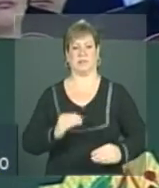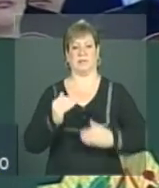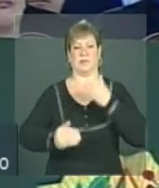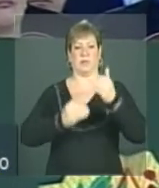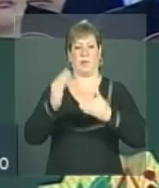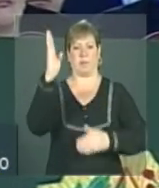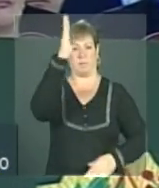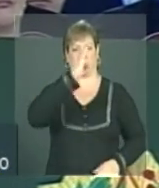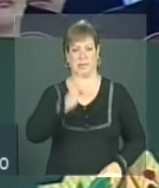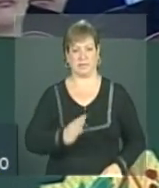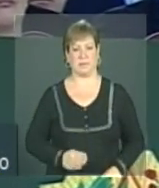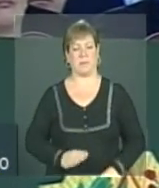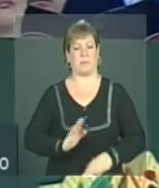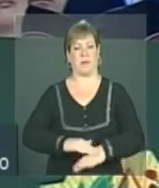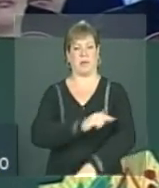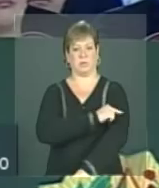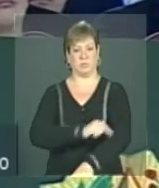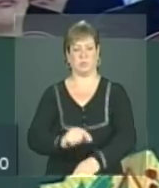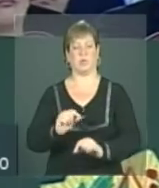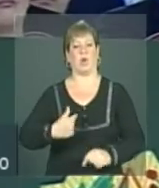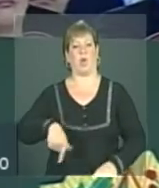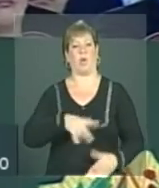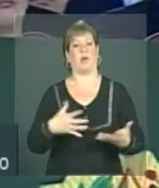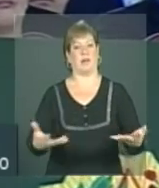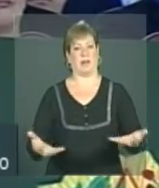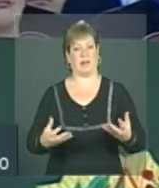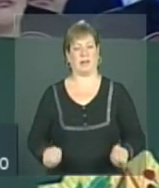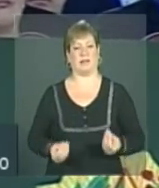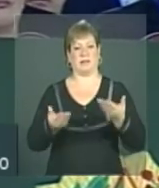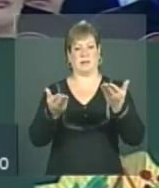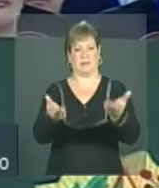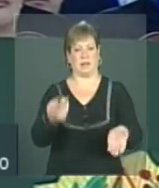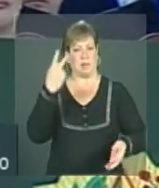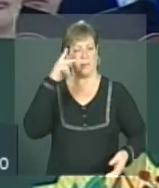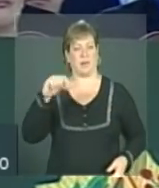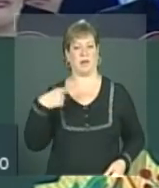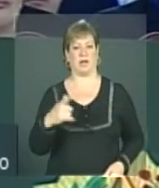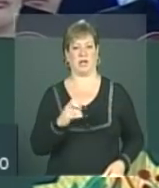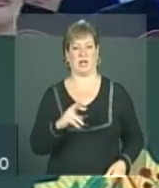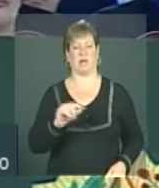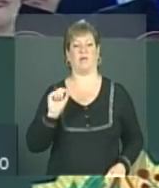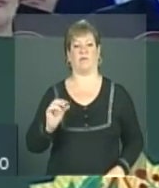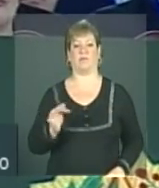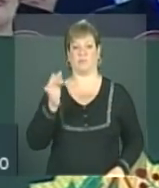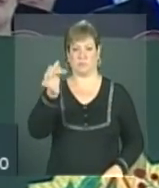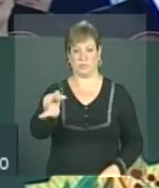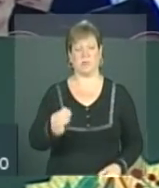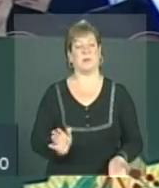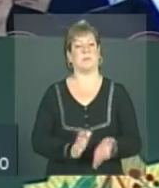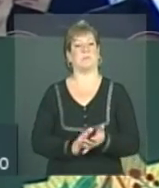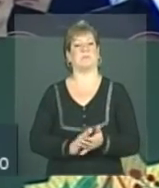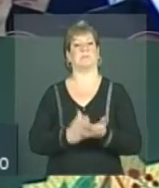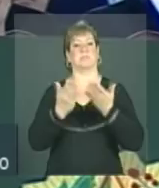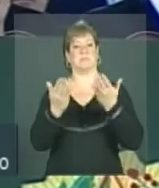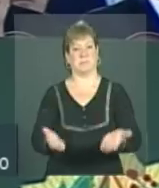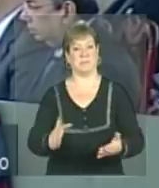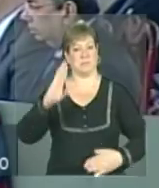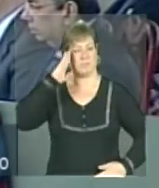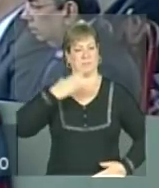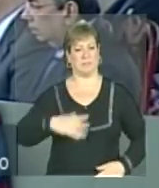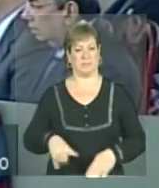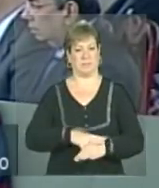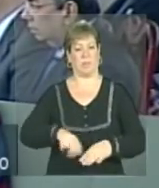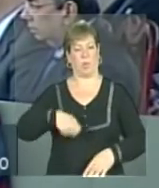do Brasil mais justo que queremos deixar para as gerações futuras. Parabéns,